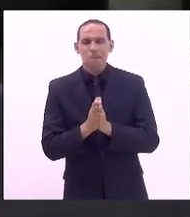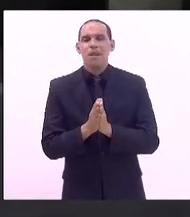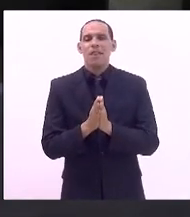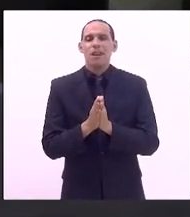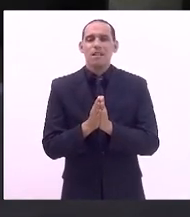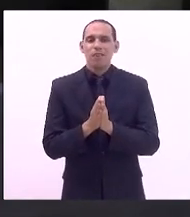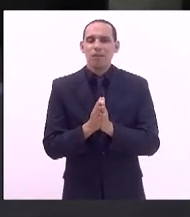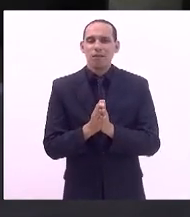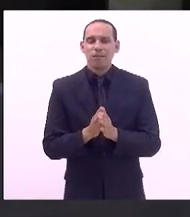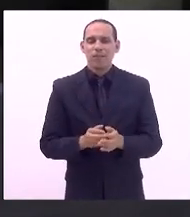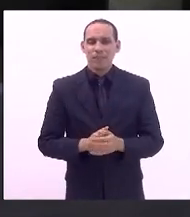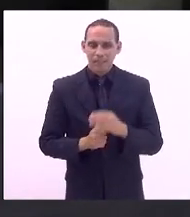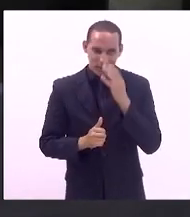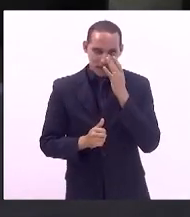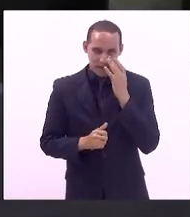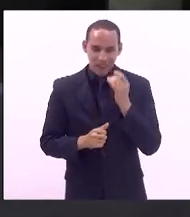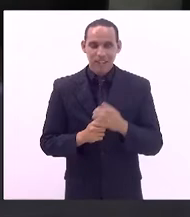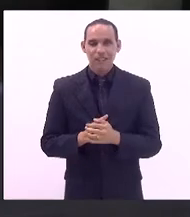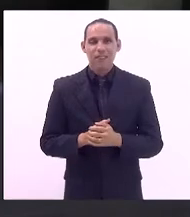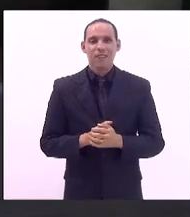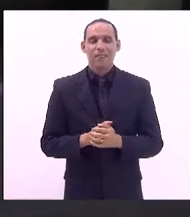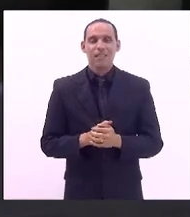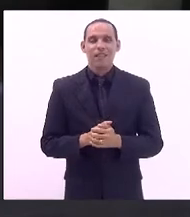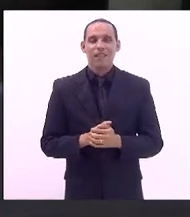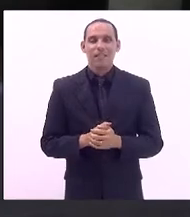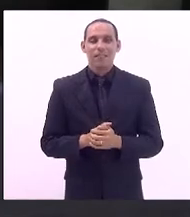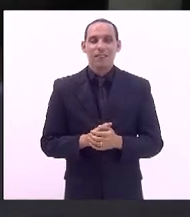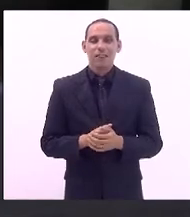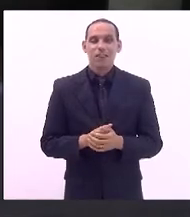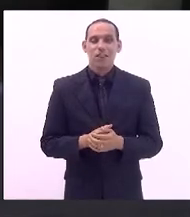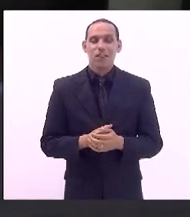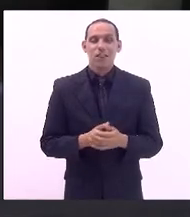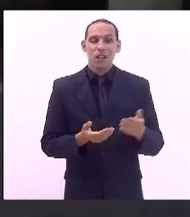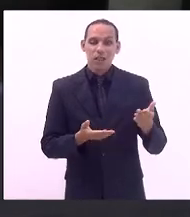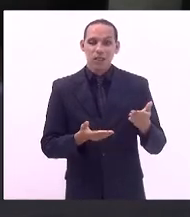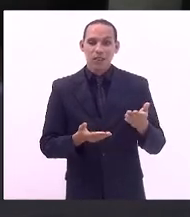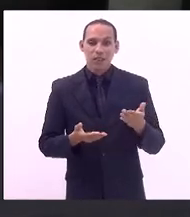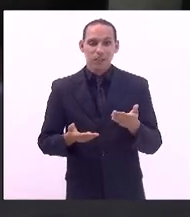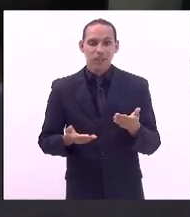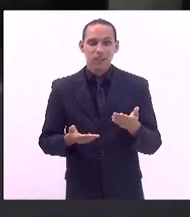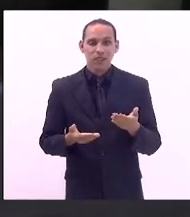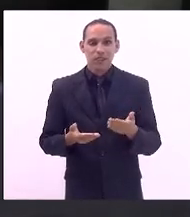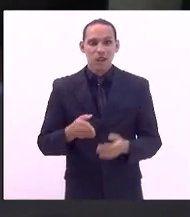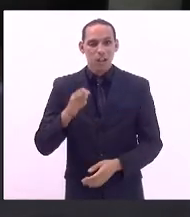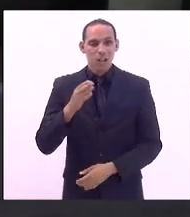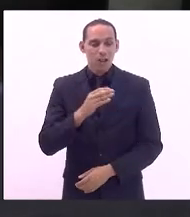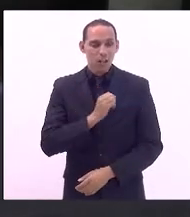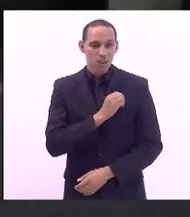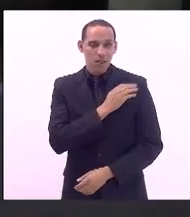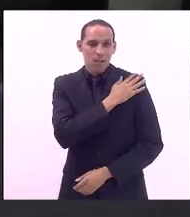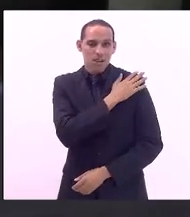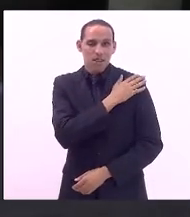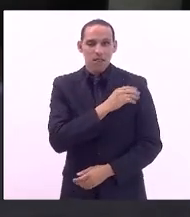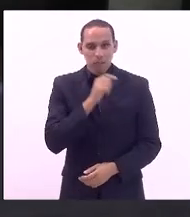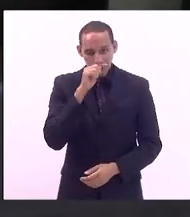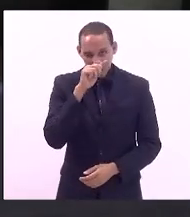prece é que todos eu gostaria de convidar ao coronel